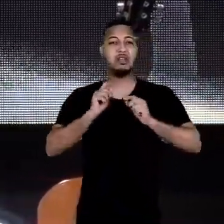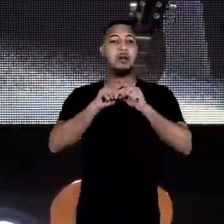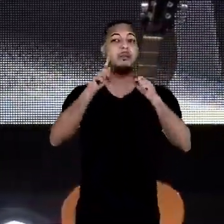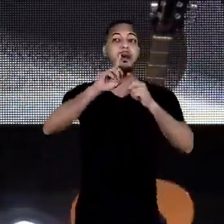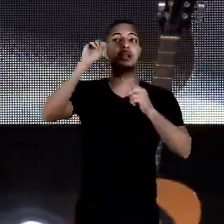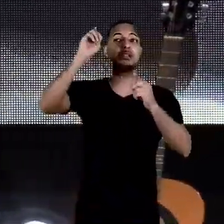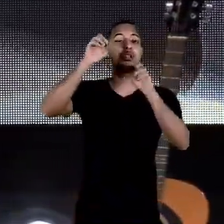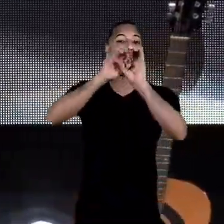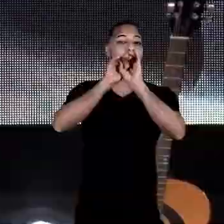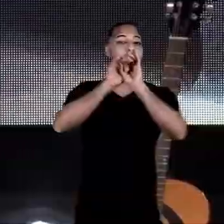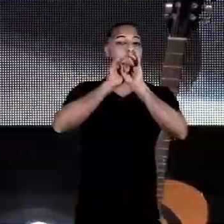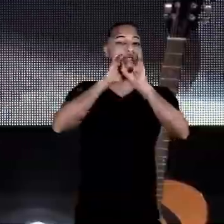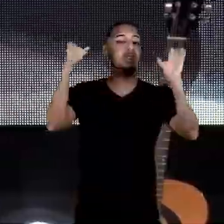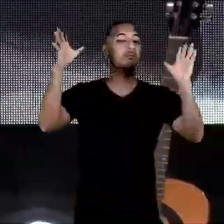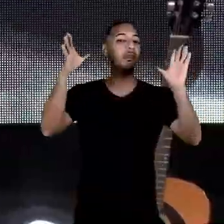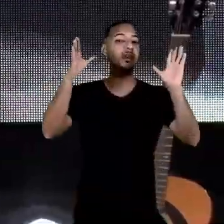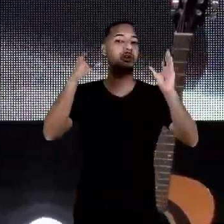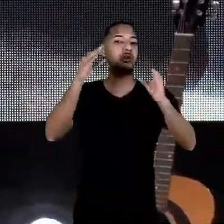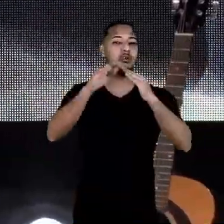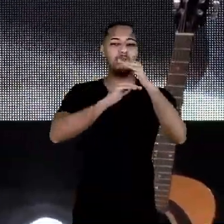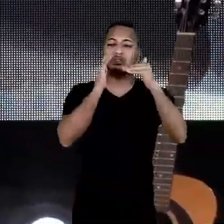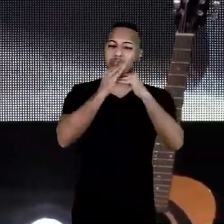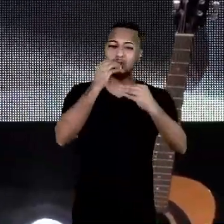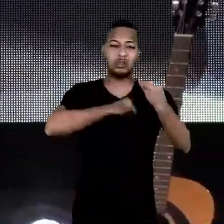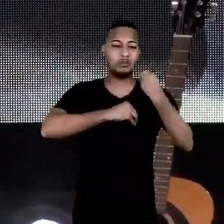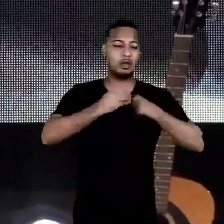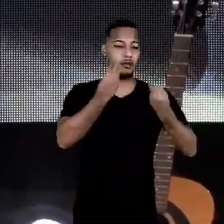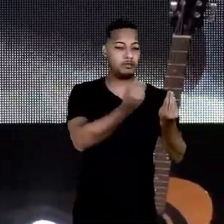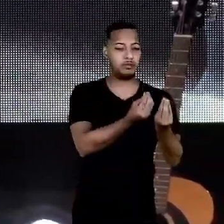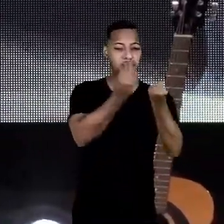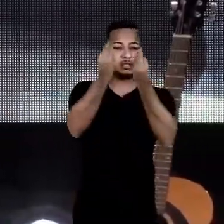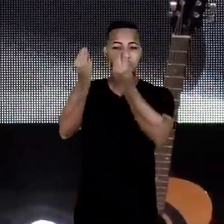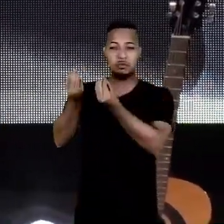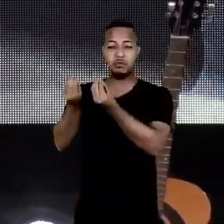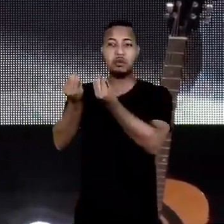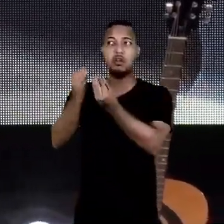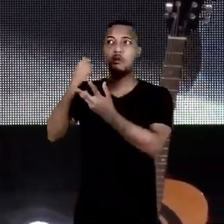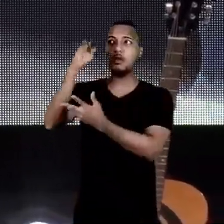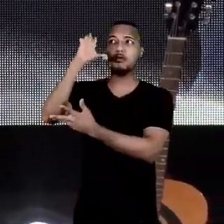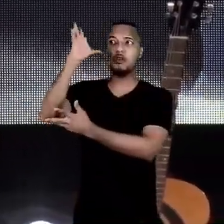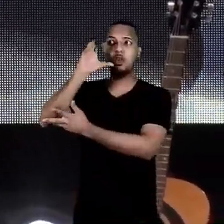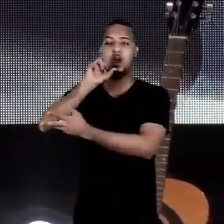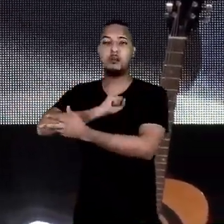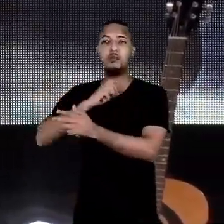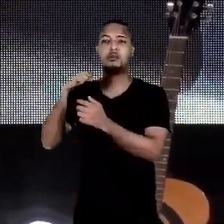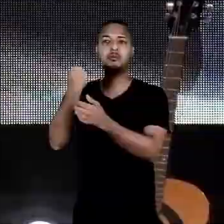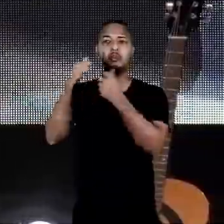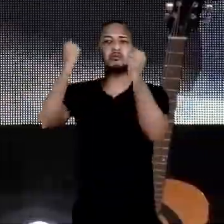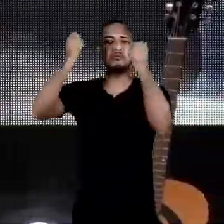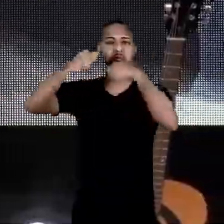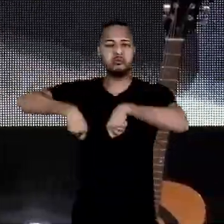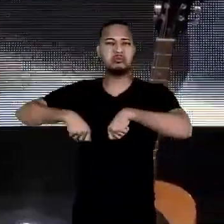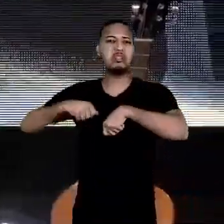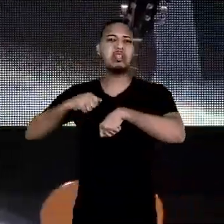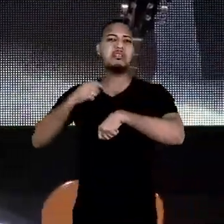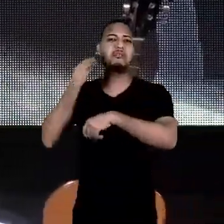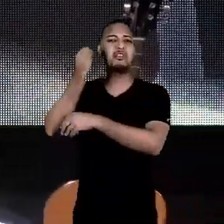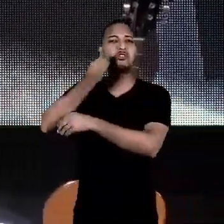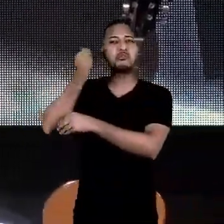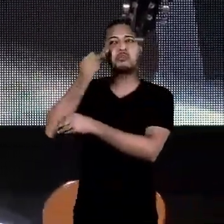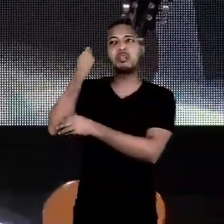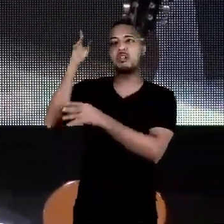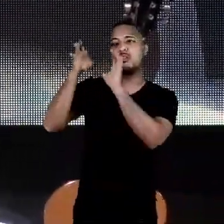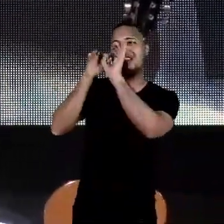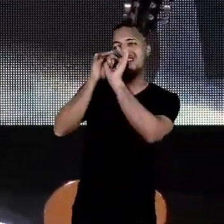do império das trevas e nos transportou para o reino do Filho do seu amor, para que pudéssemos usufruir da liberdade nele.